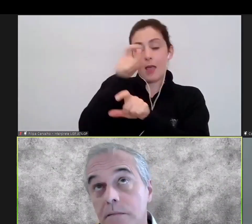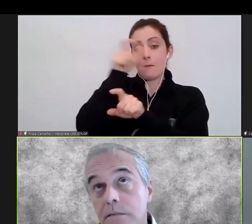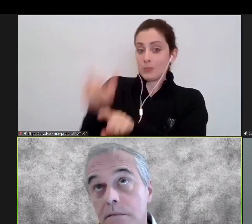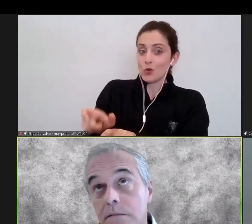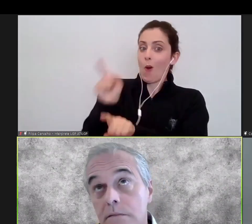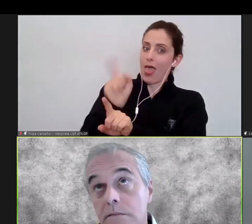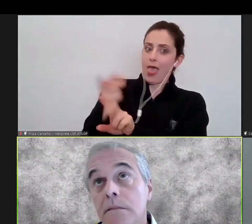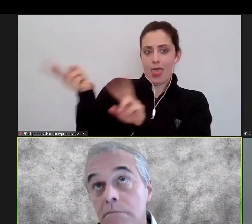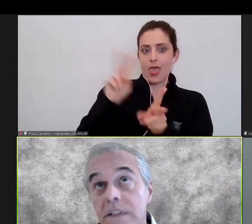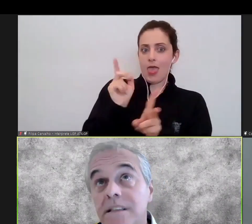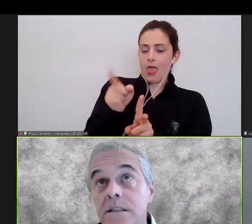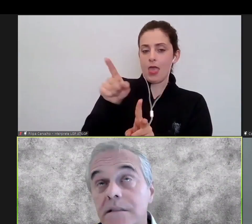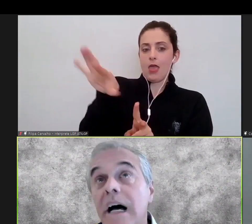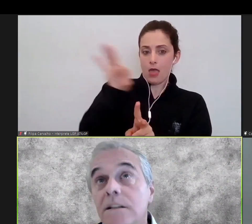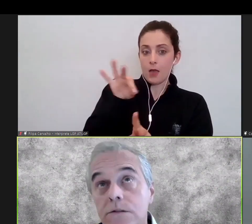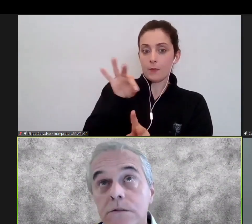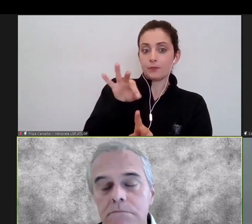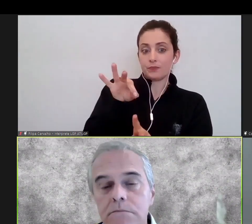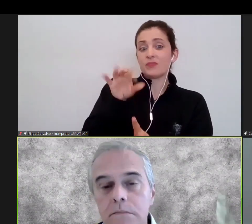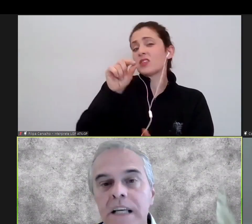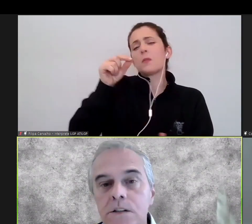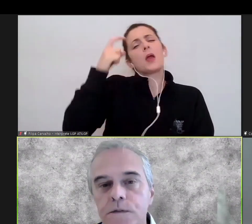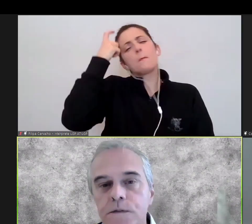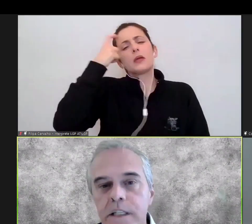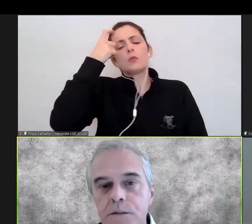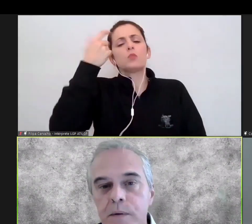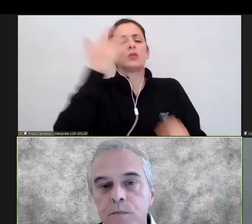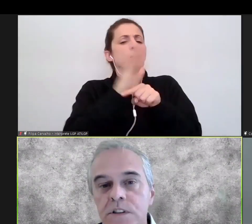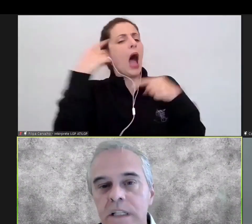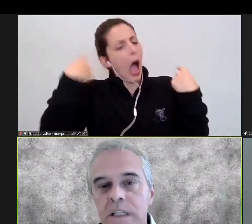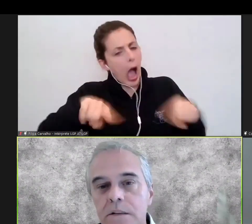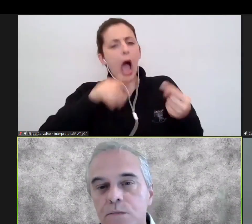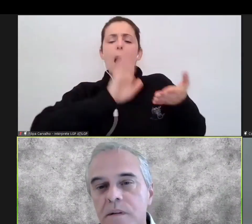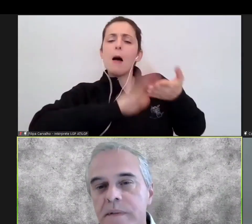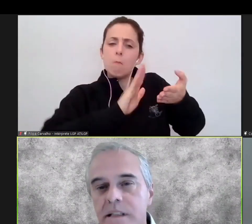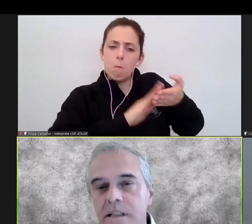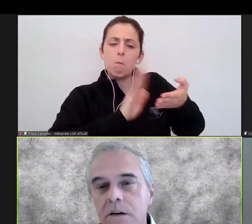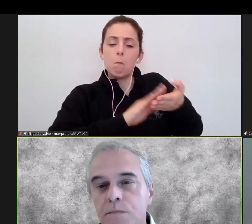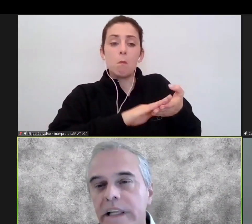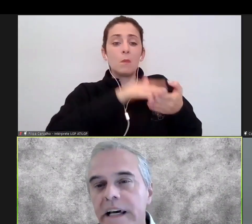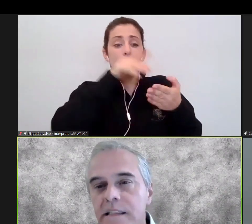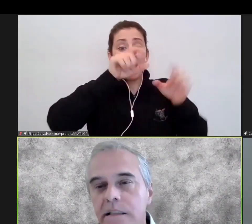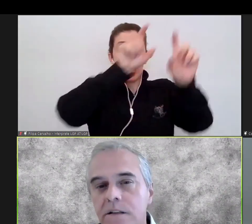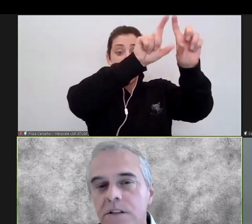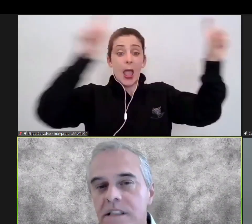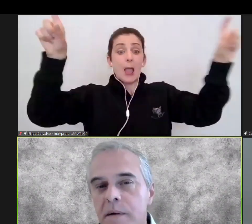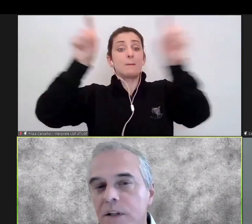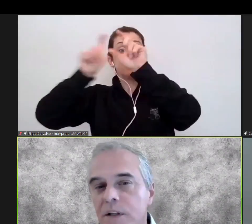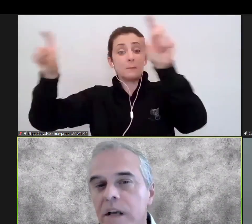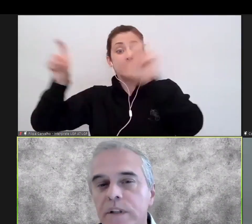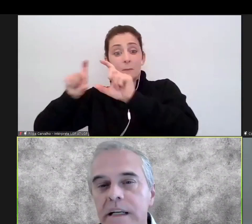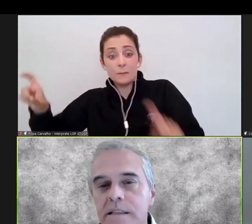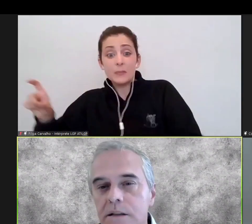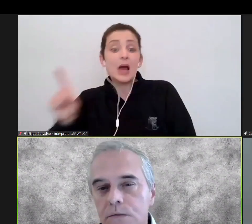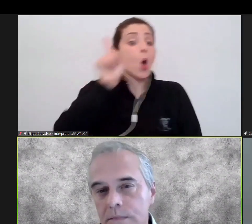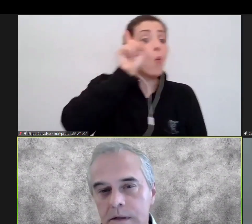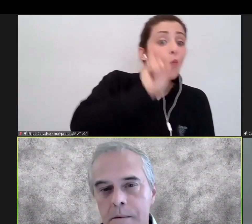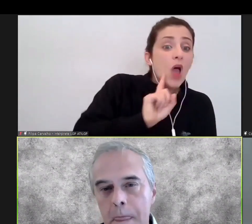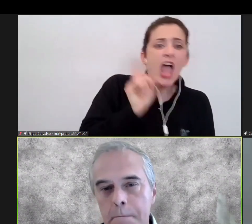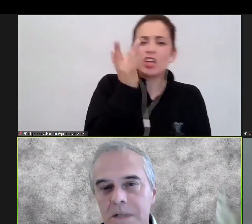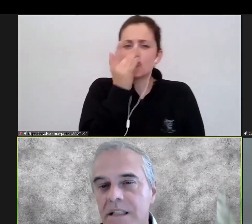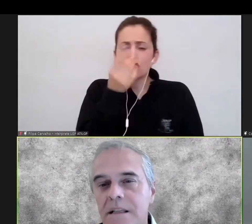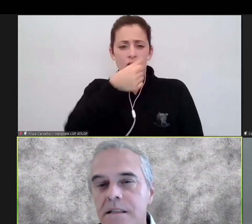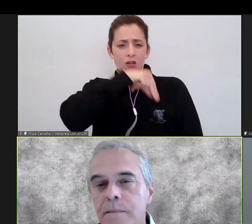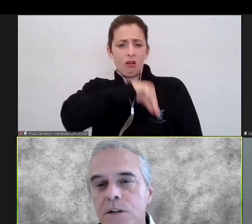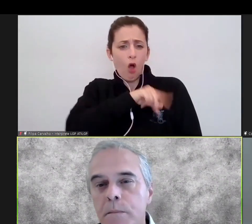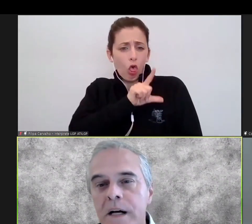exemplo, existem dados mais que suficientes para mostrar que no mundo empresarial as mulheres e negros recebem menor remuneração,